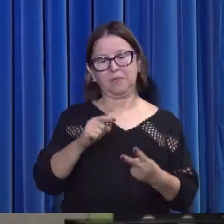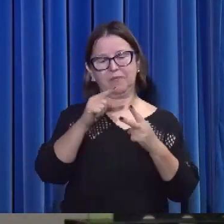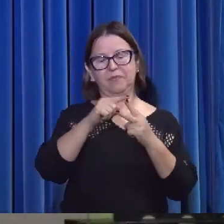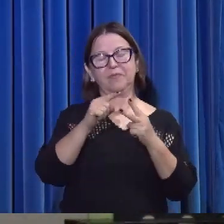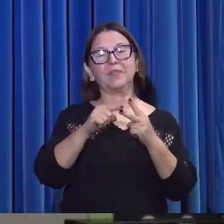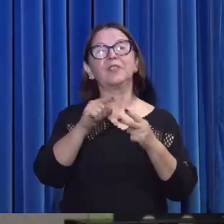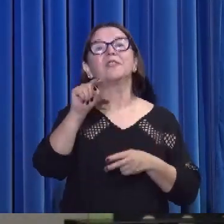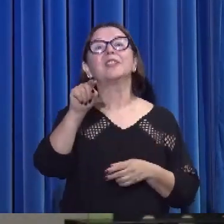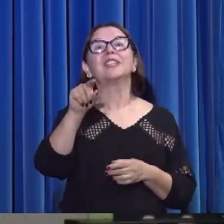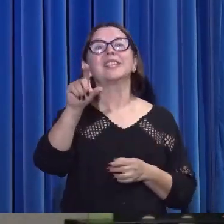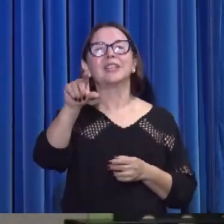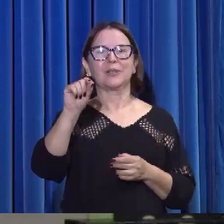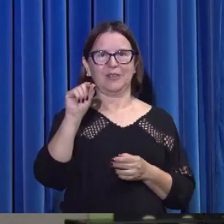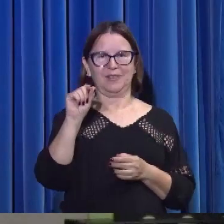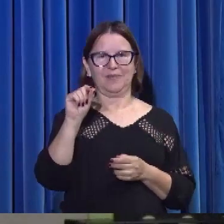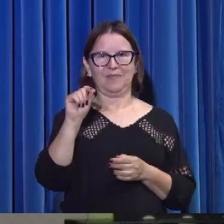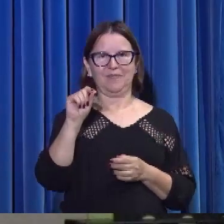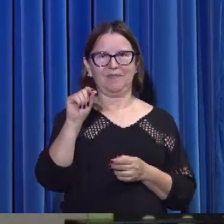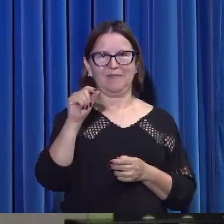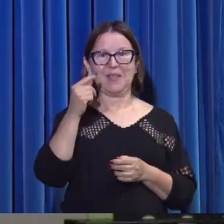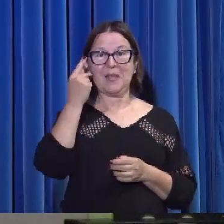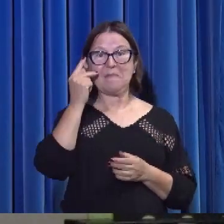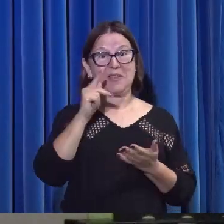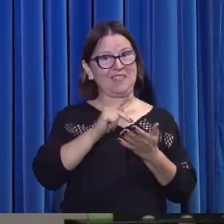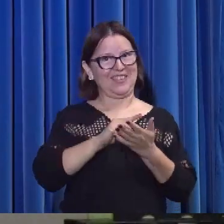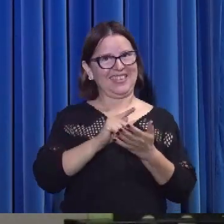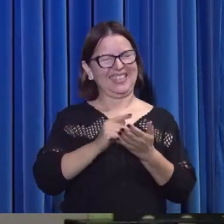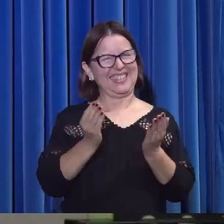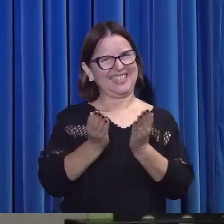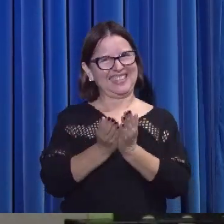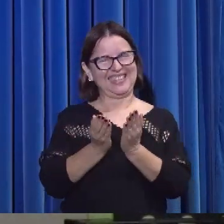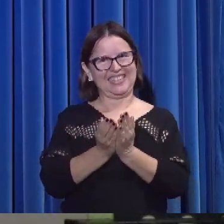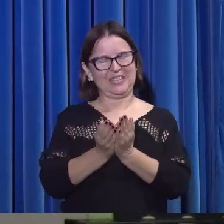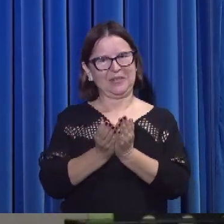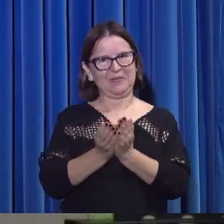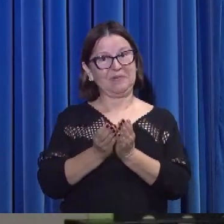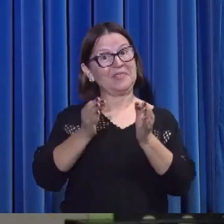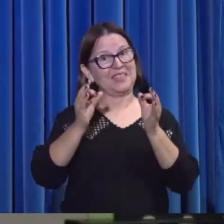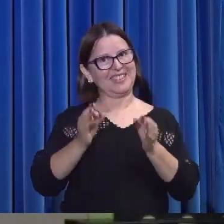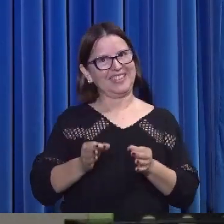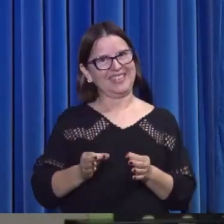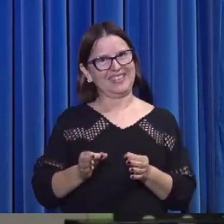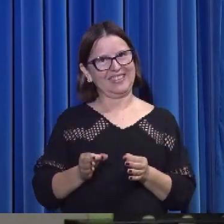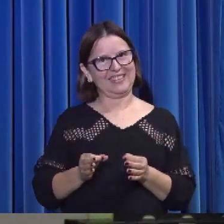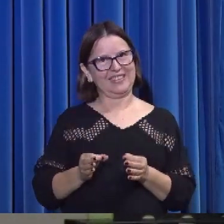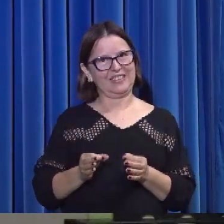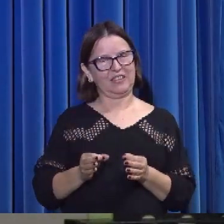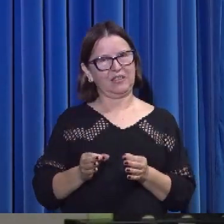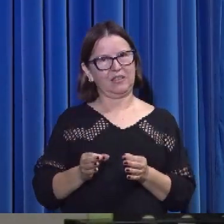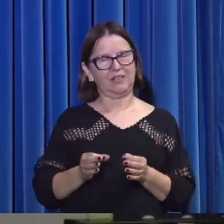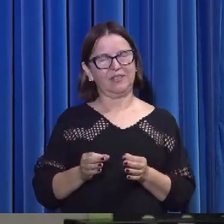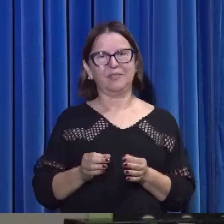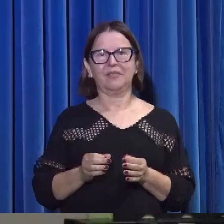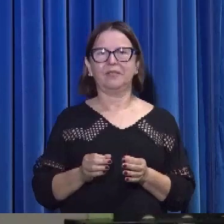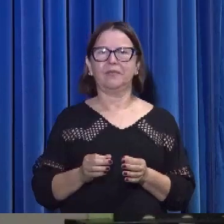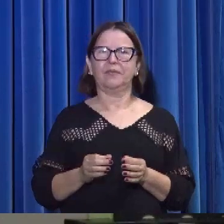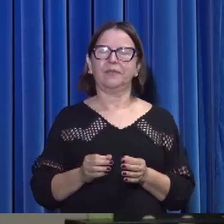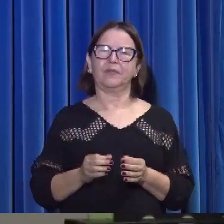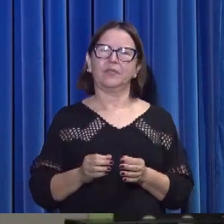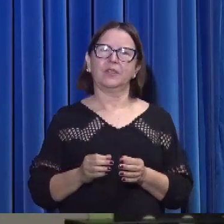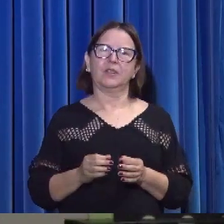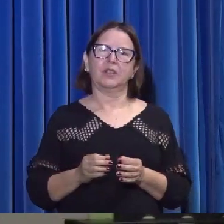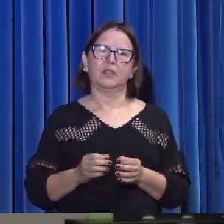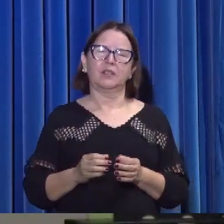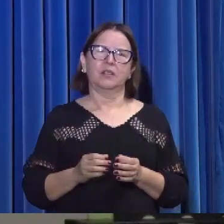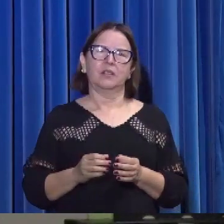escolheria? Para o verdadeiro cristão, certamente seria uma triste sentença se ele